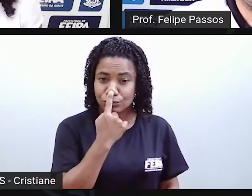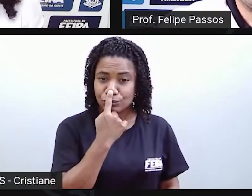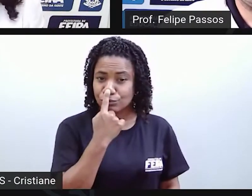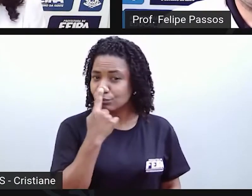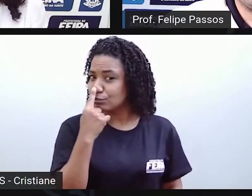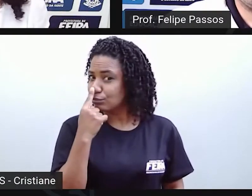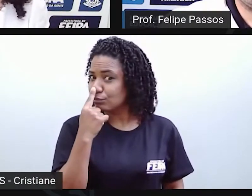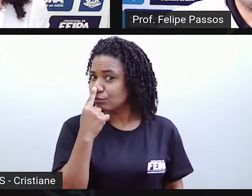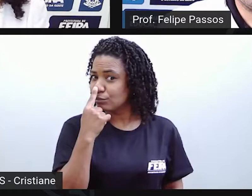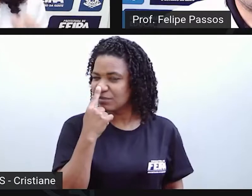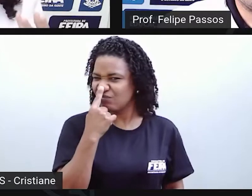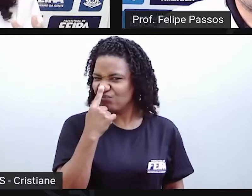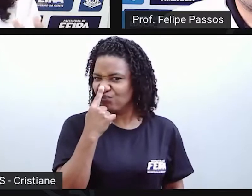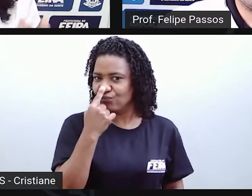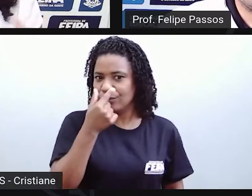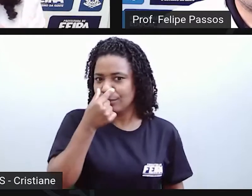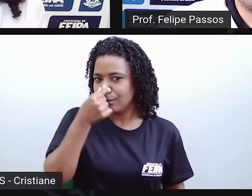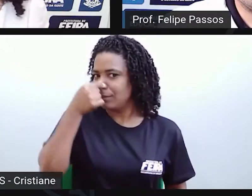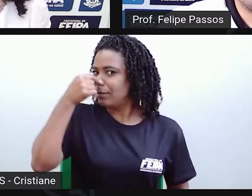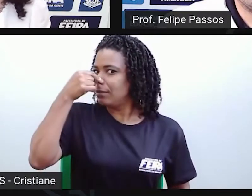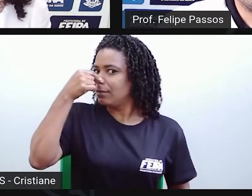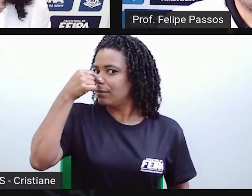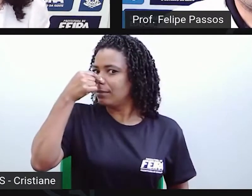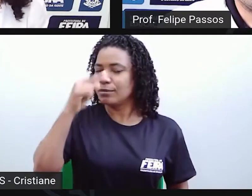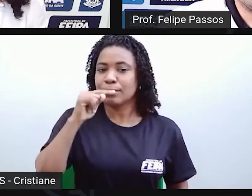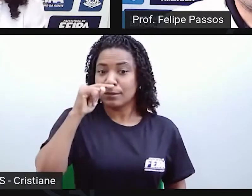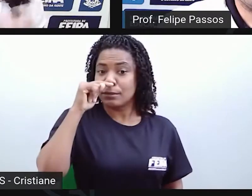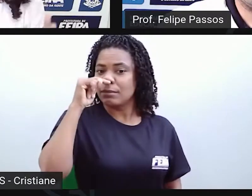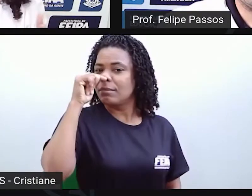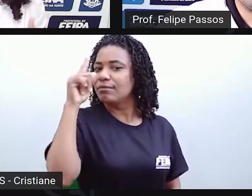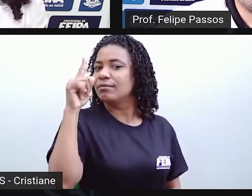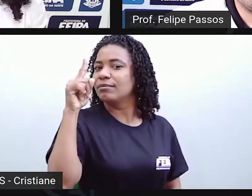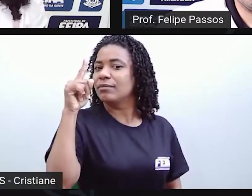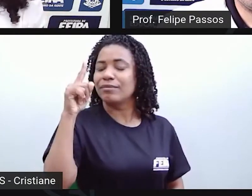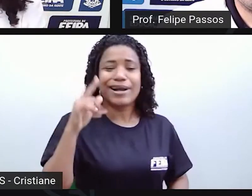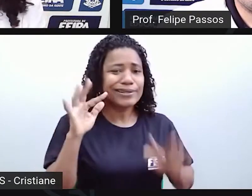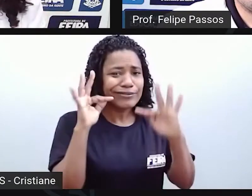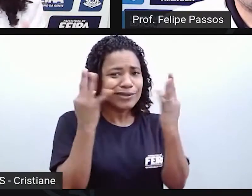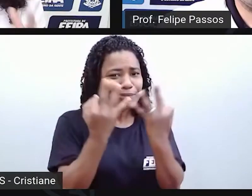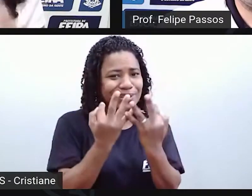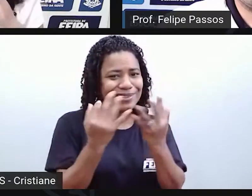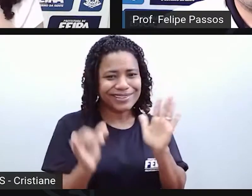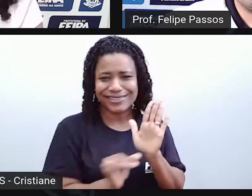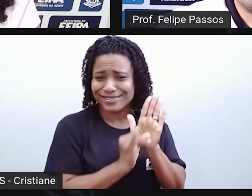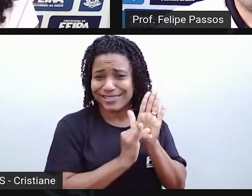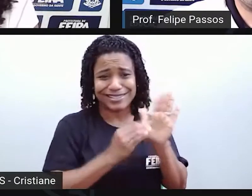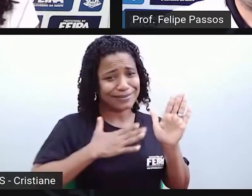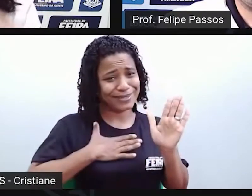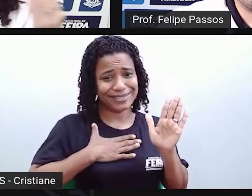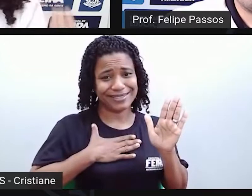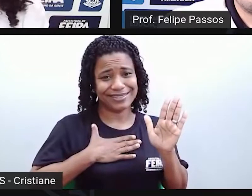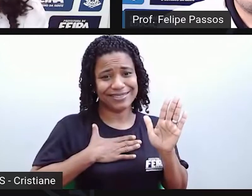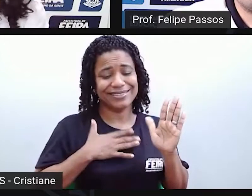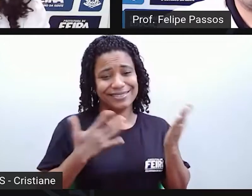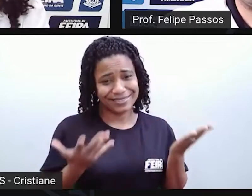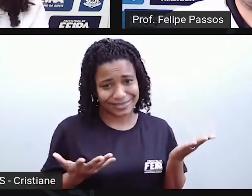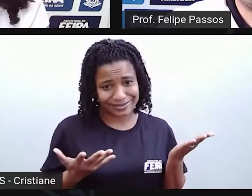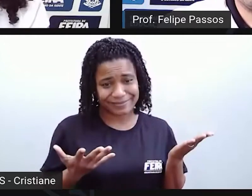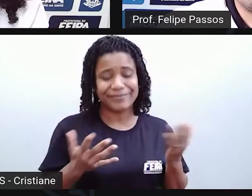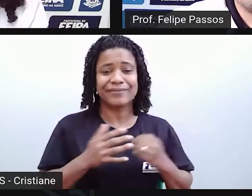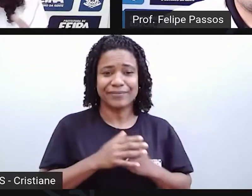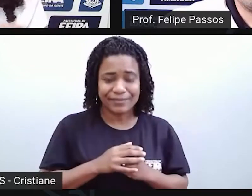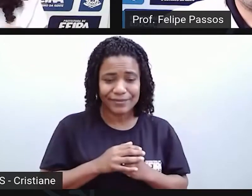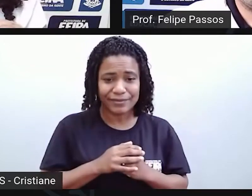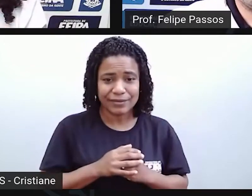Ele torna o meu lábio mais espesso ou o meu lábio mais fino. Enfim, o filtro na rede social, ele é um recurso